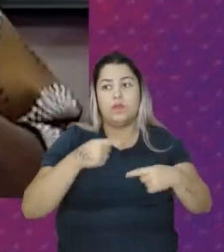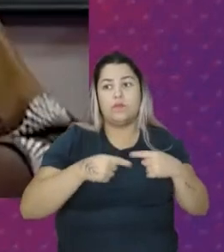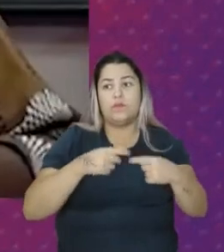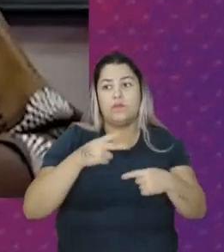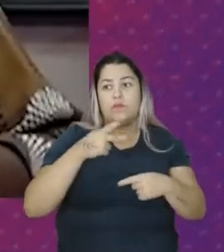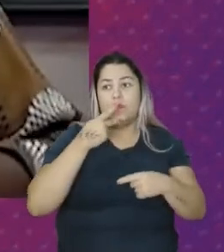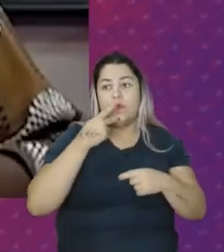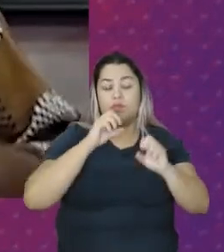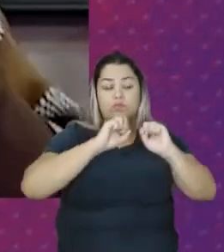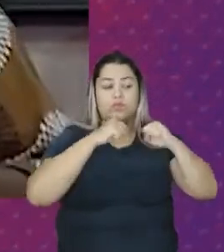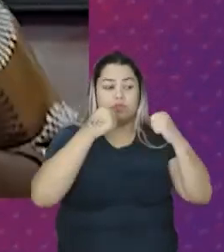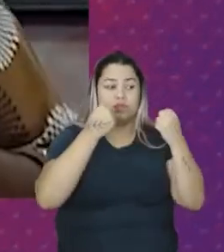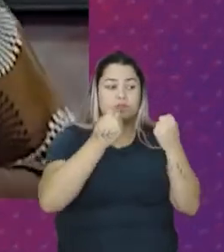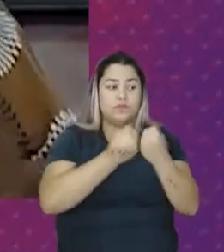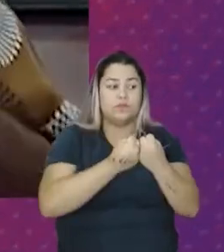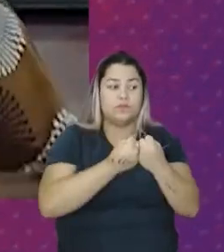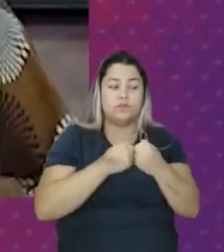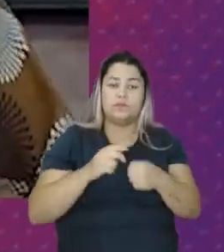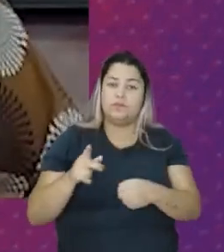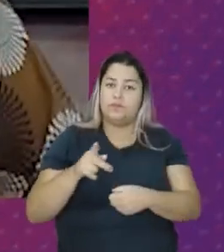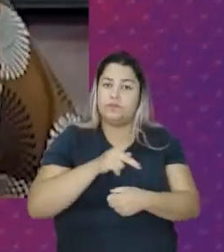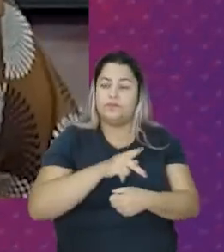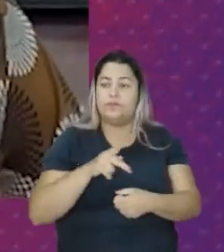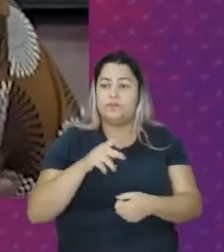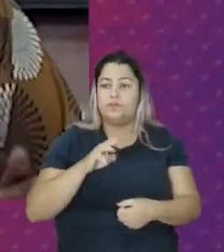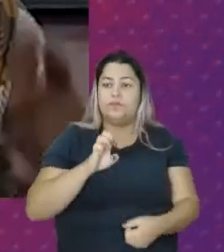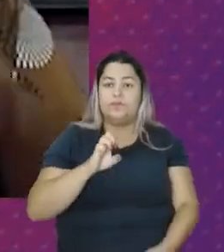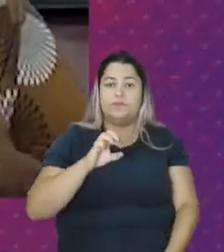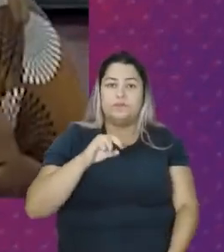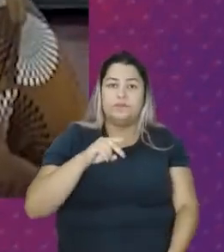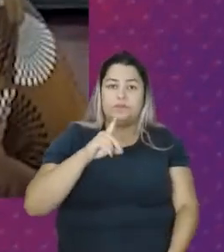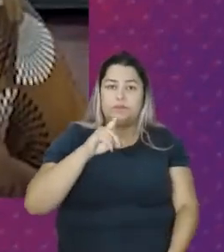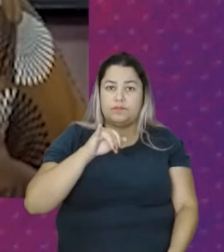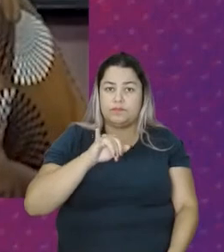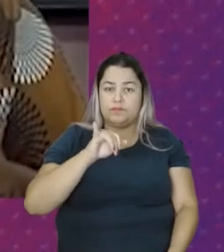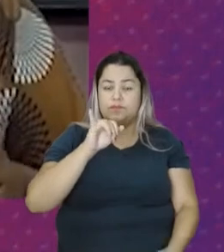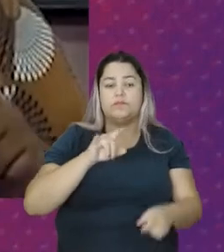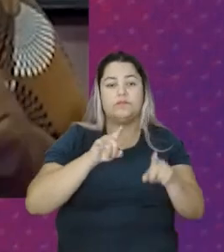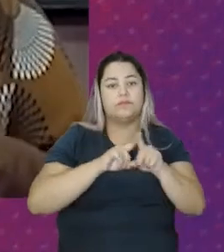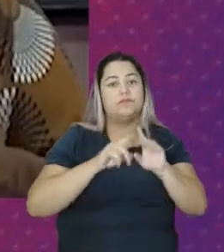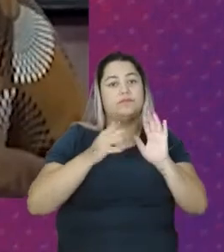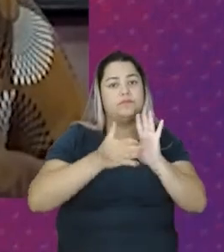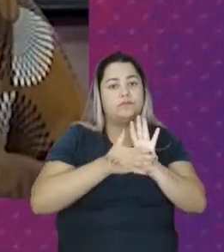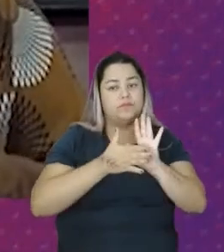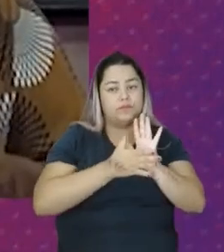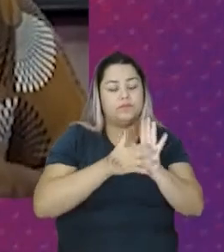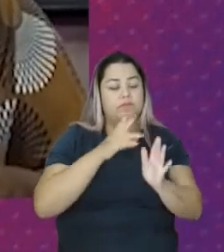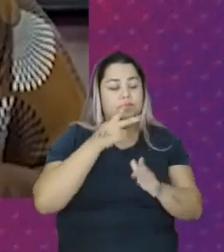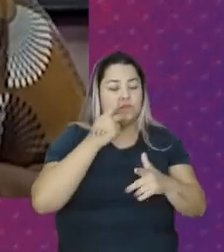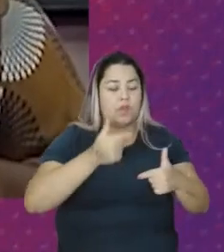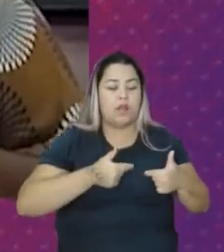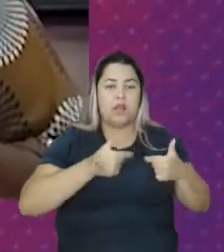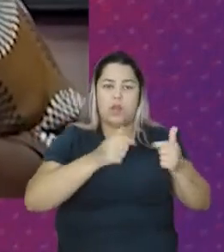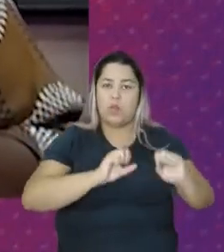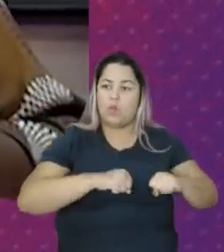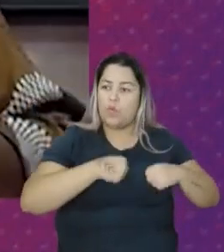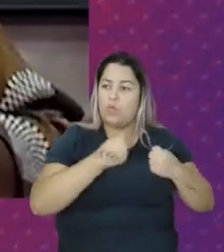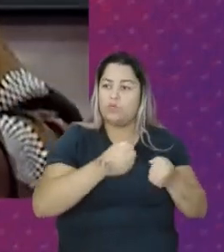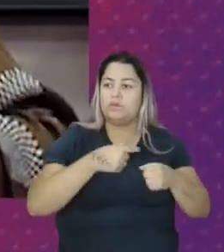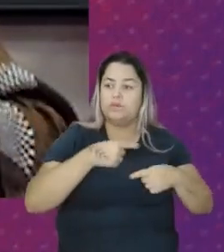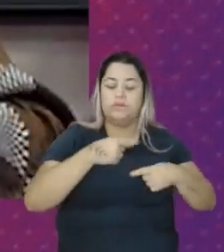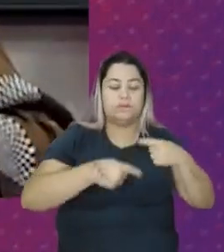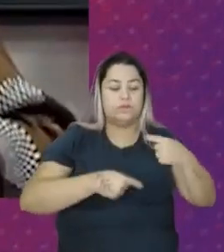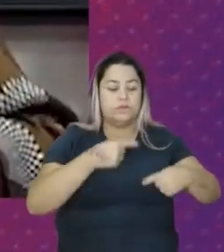de um seminário da pedagogia da UENG. E a proposta do seminário é falar sobre lutas, né,